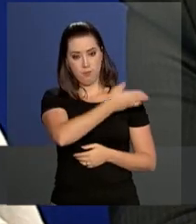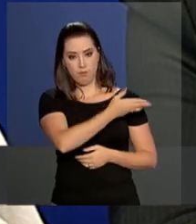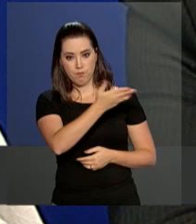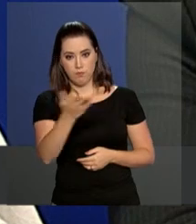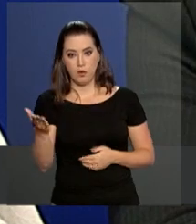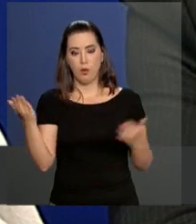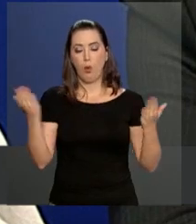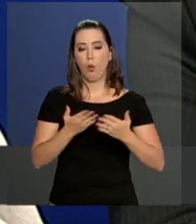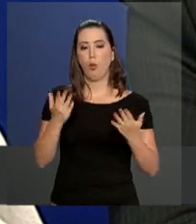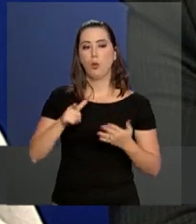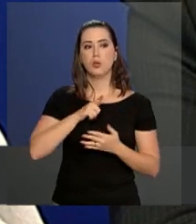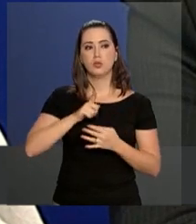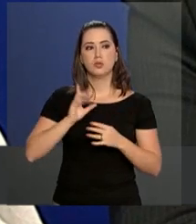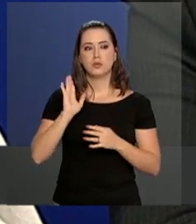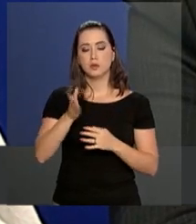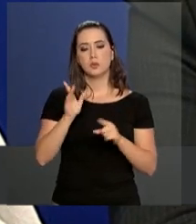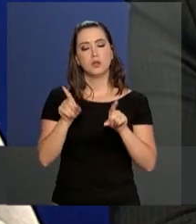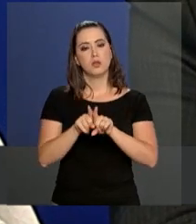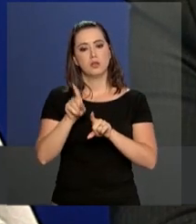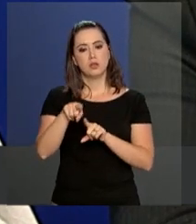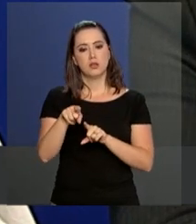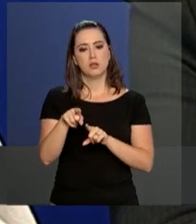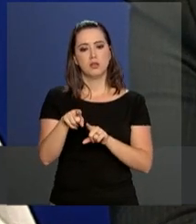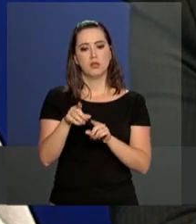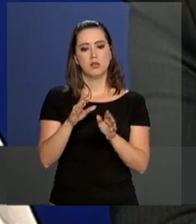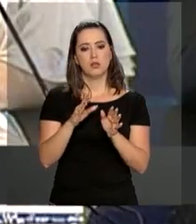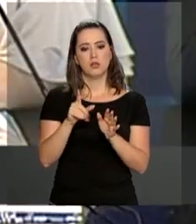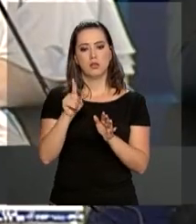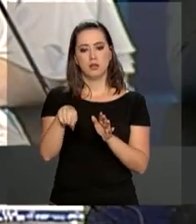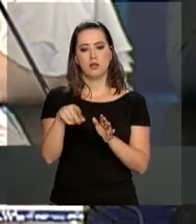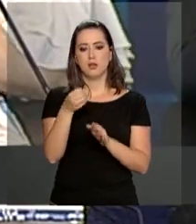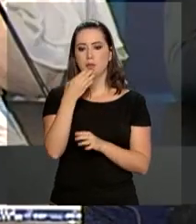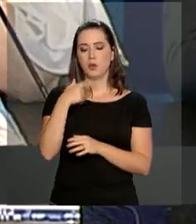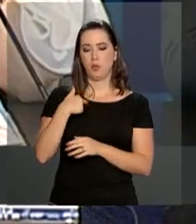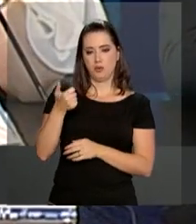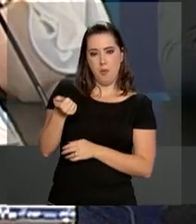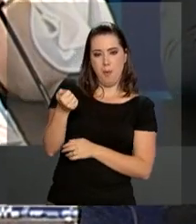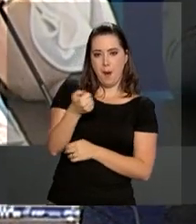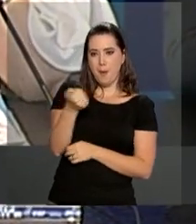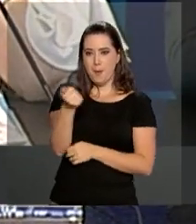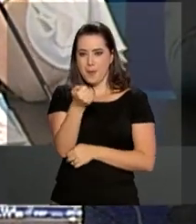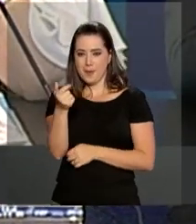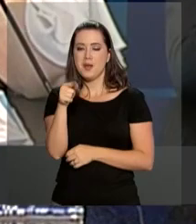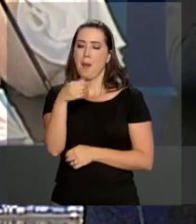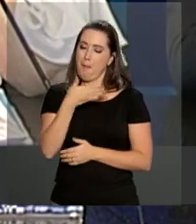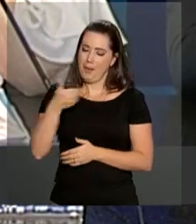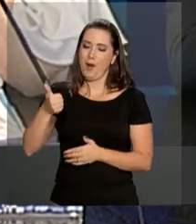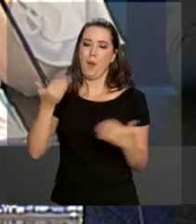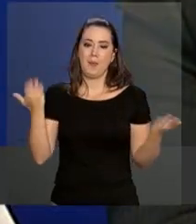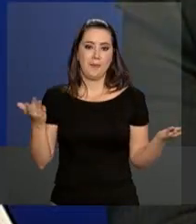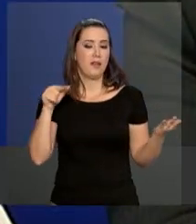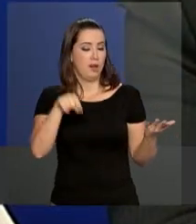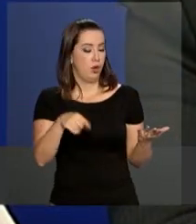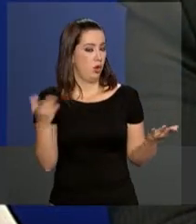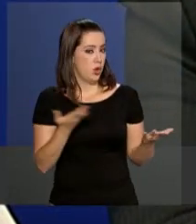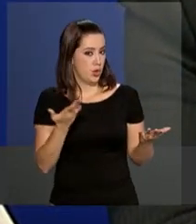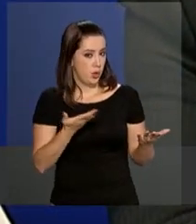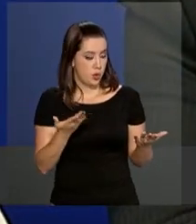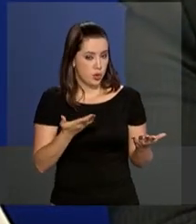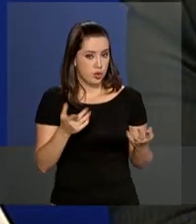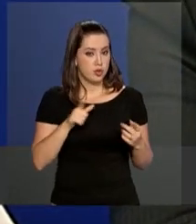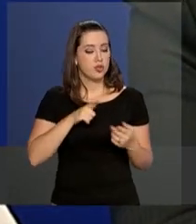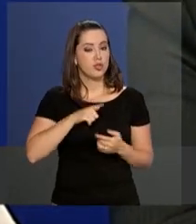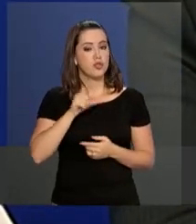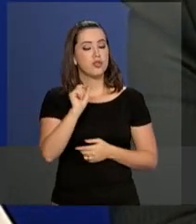que hoje nós tivemos da onde a kibon sou eu o ba melhor hoje nós tivemos então a